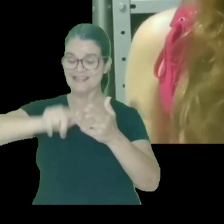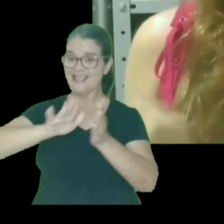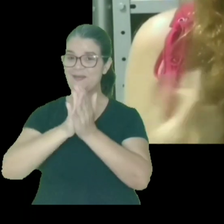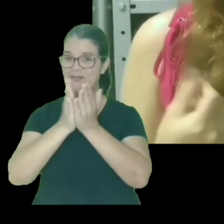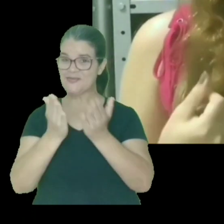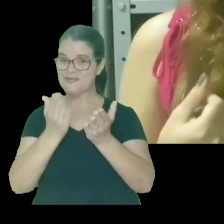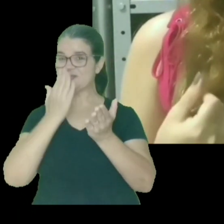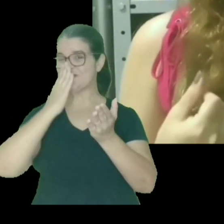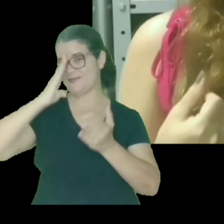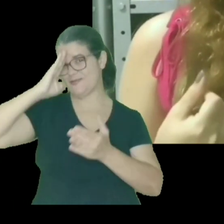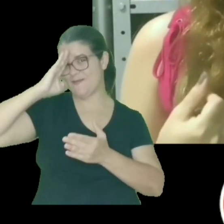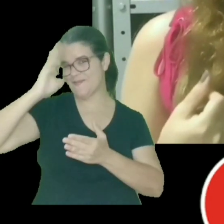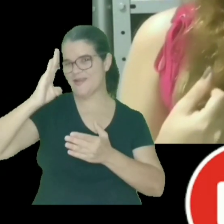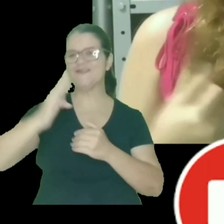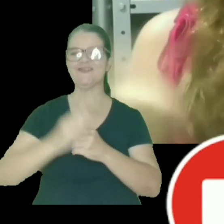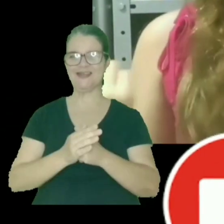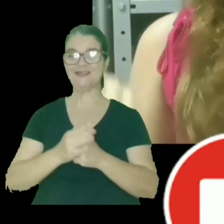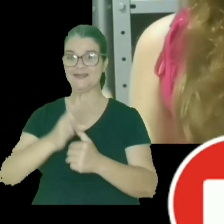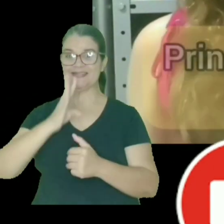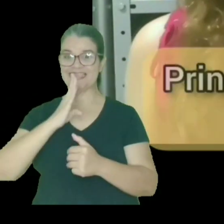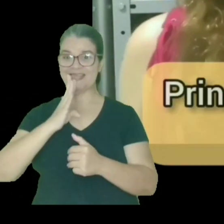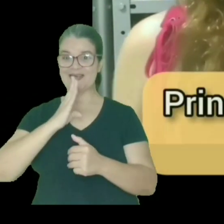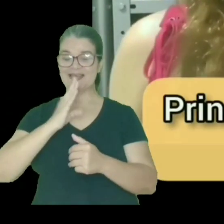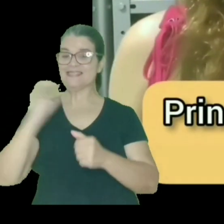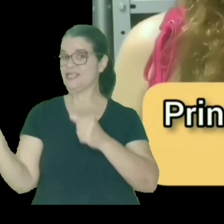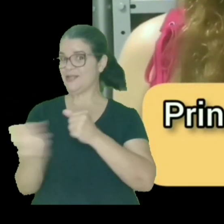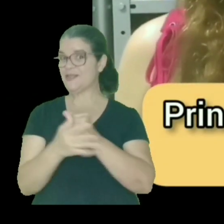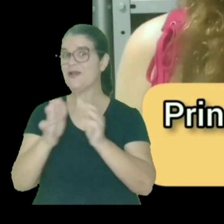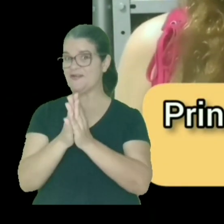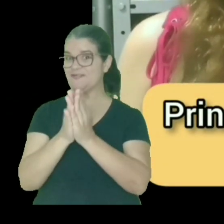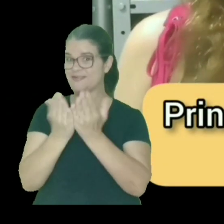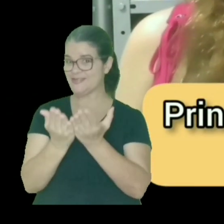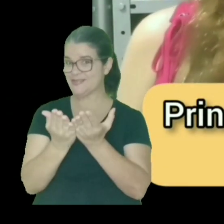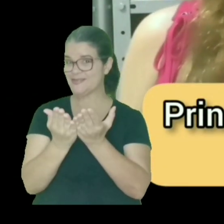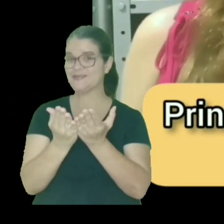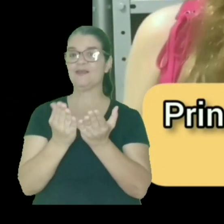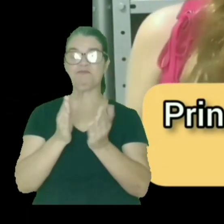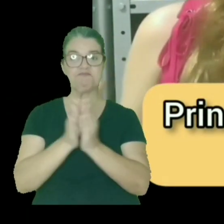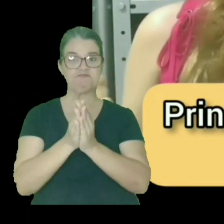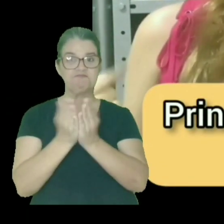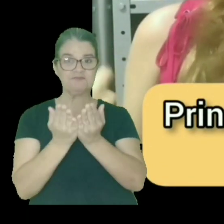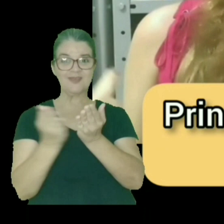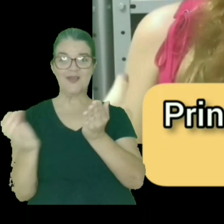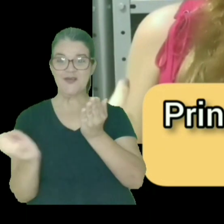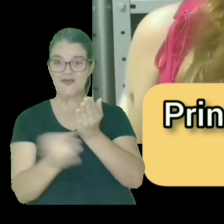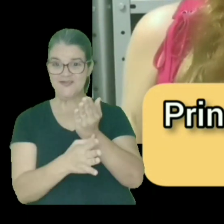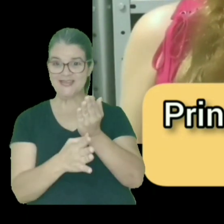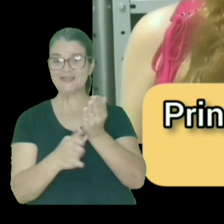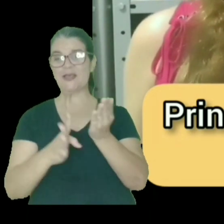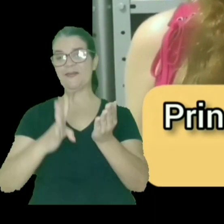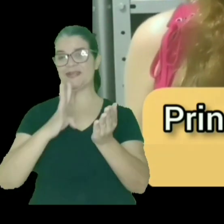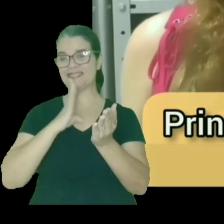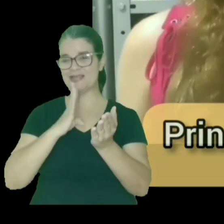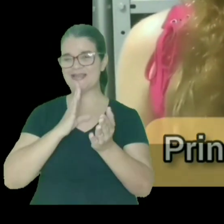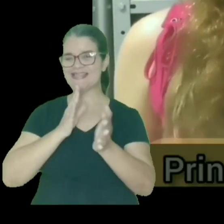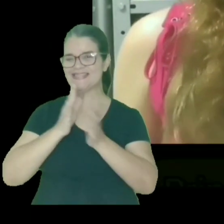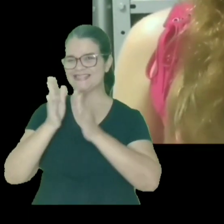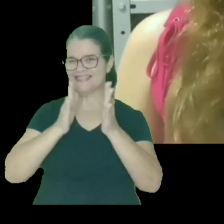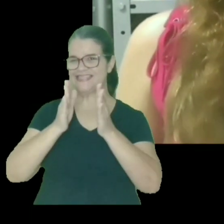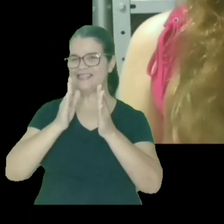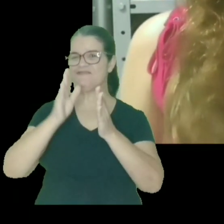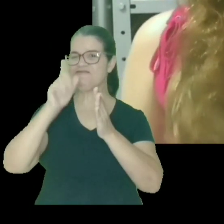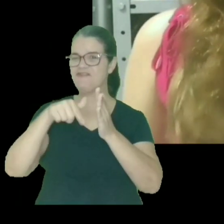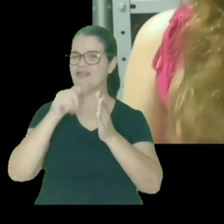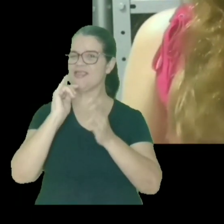meus livros preferidos e conhecer novas obras. Uma dessas novas obras que eu conheci foi